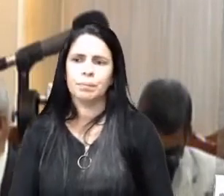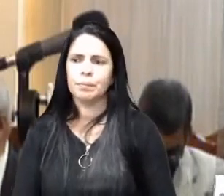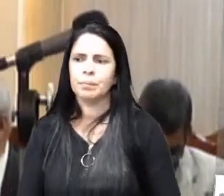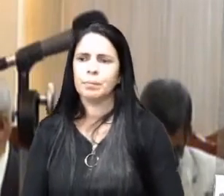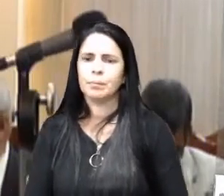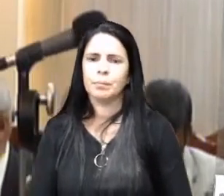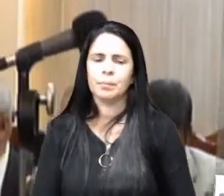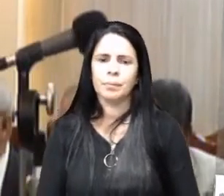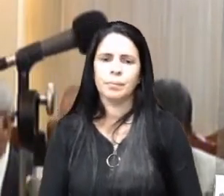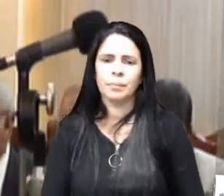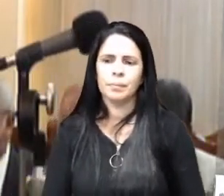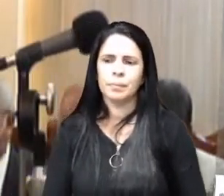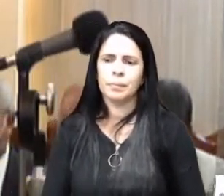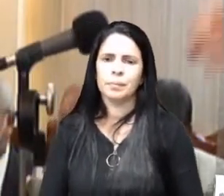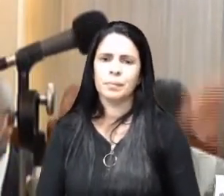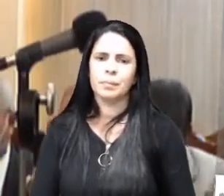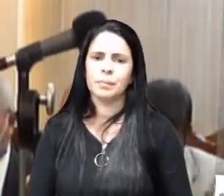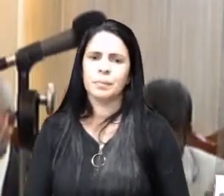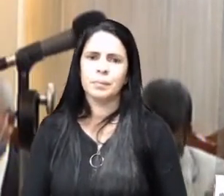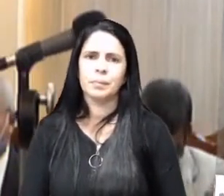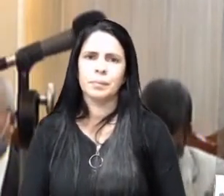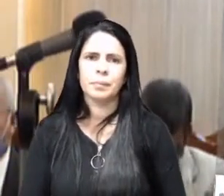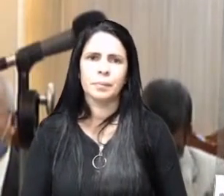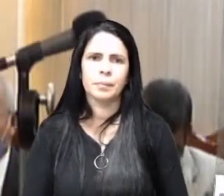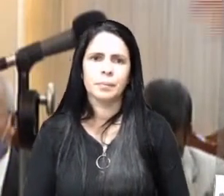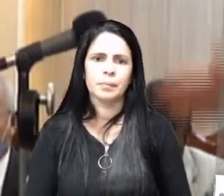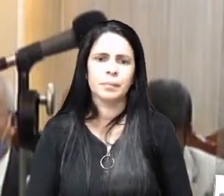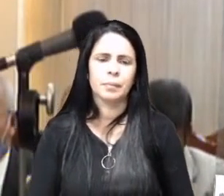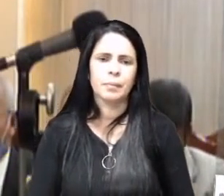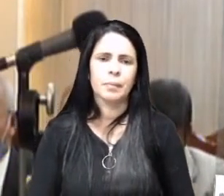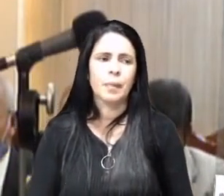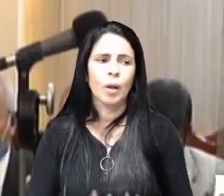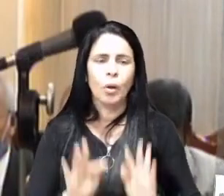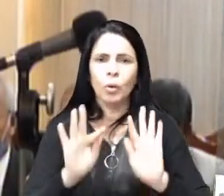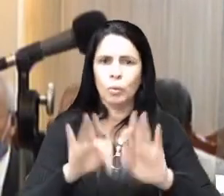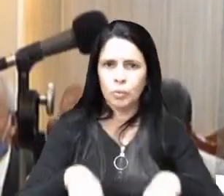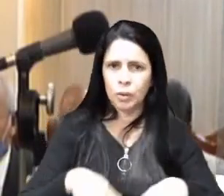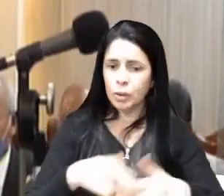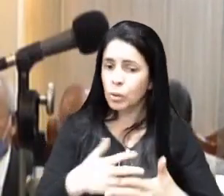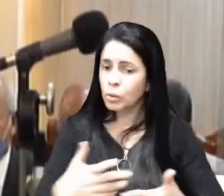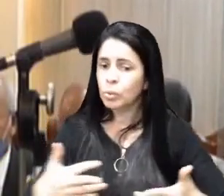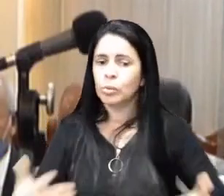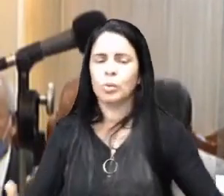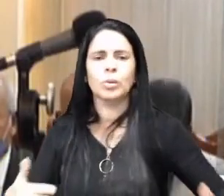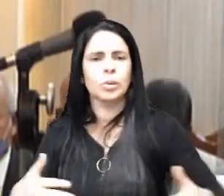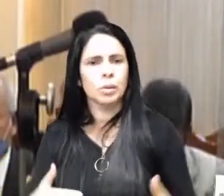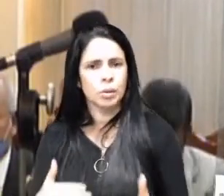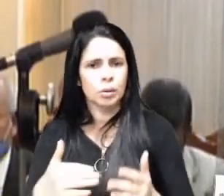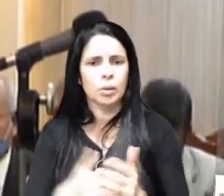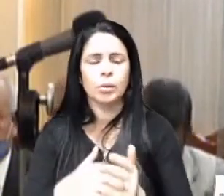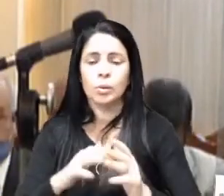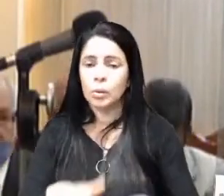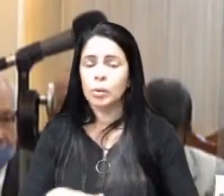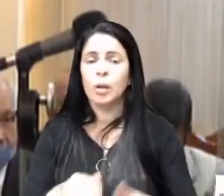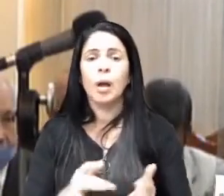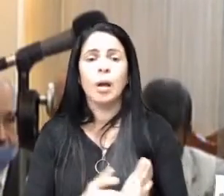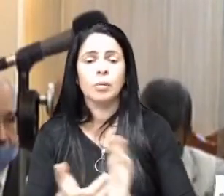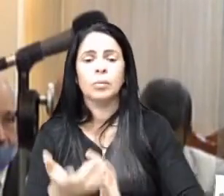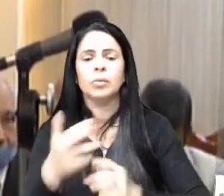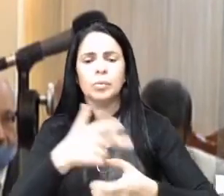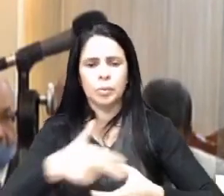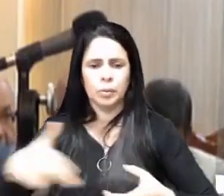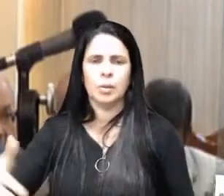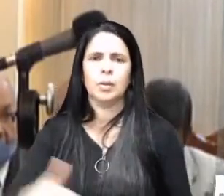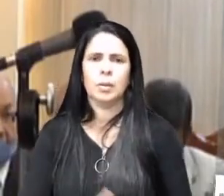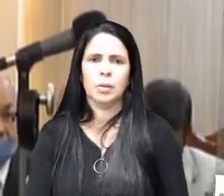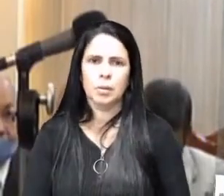Pedro não deixou de graça, não. Ele disse: olha, o futuro chegou, o fim de todas as coisas. Seja sóbrio,